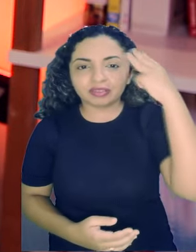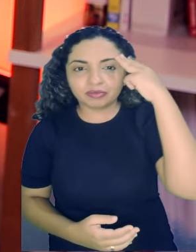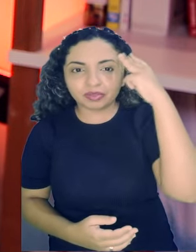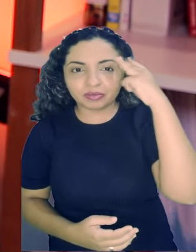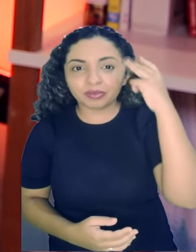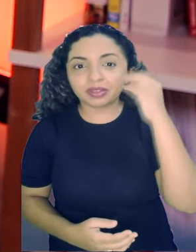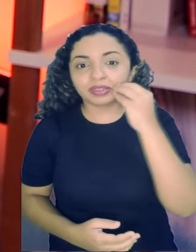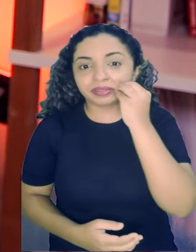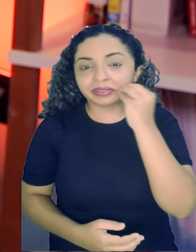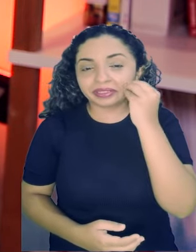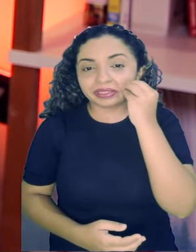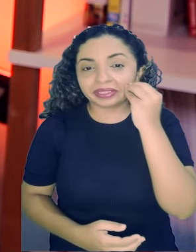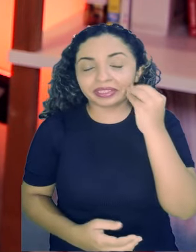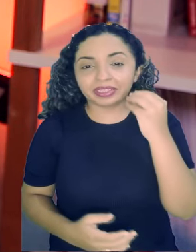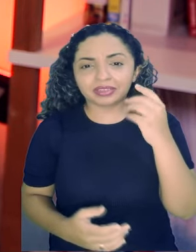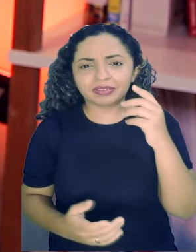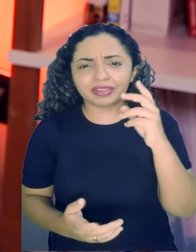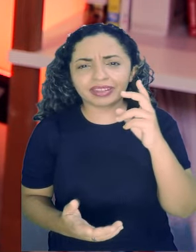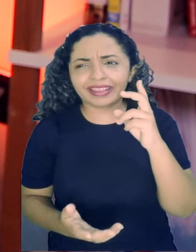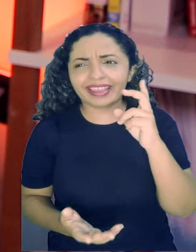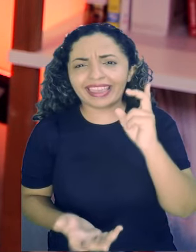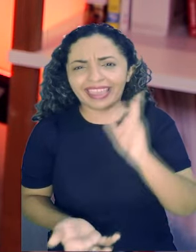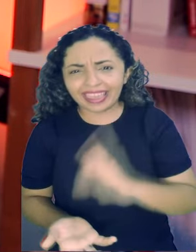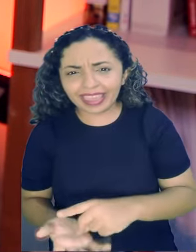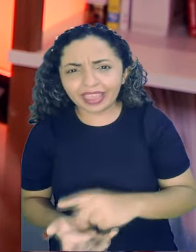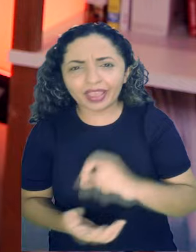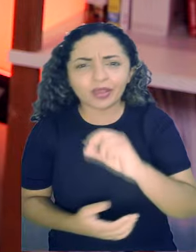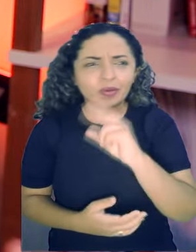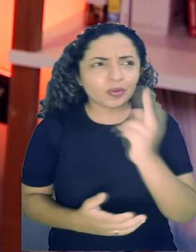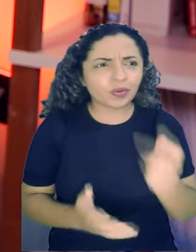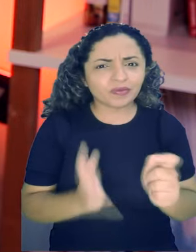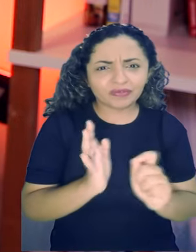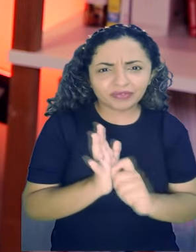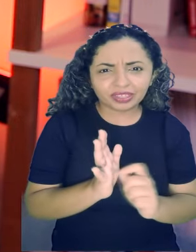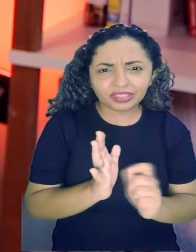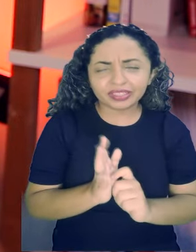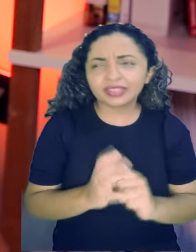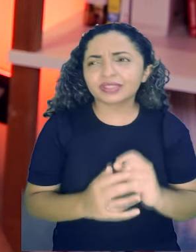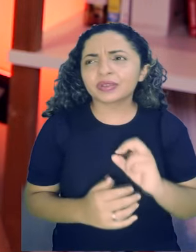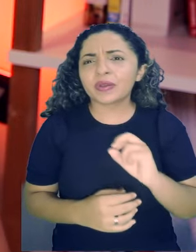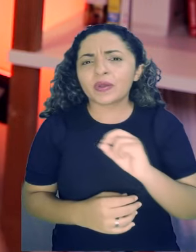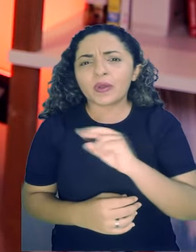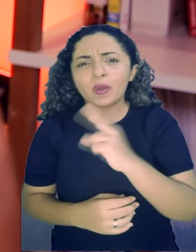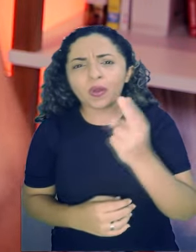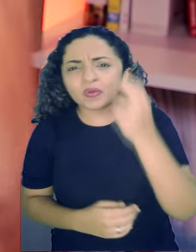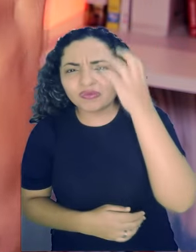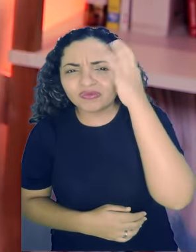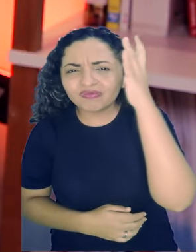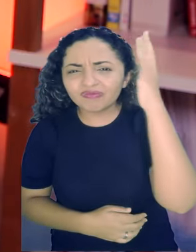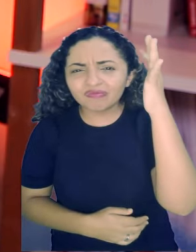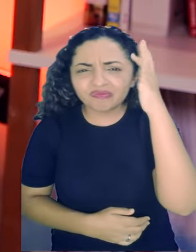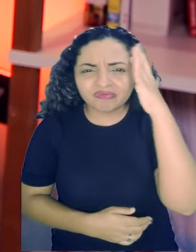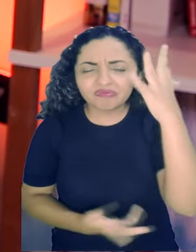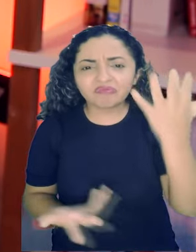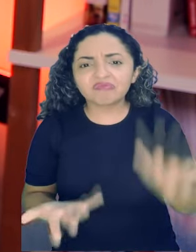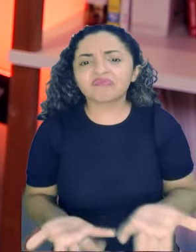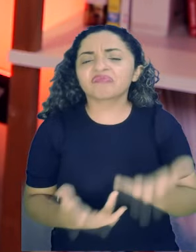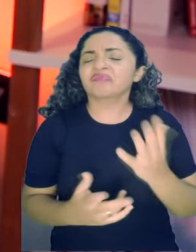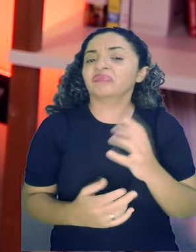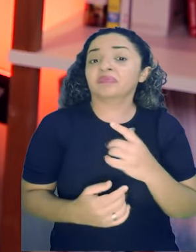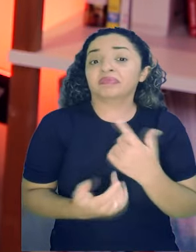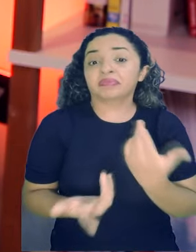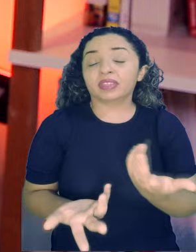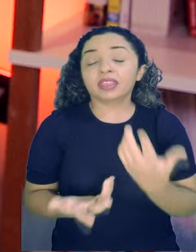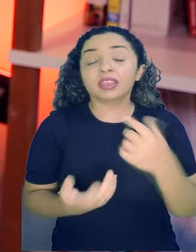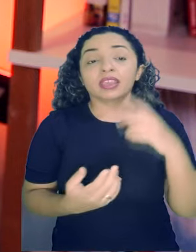tentando difundir o que é realidade e o que é vício, o que é a fantasia que ele vai criando